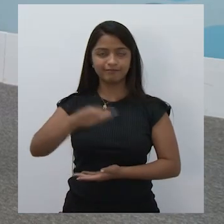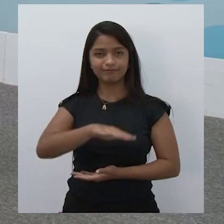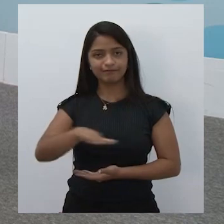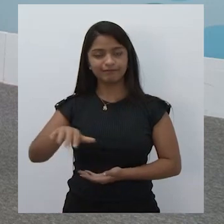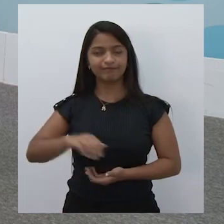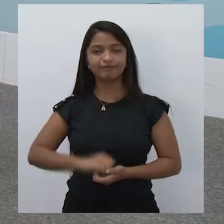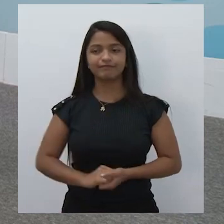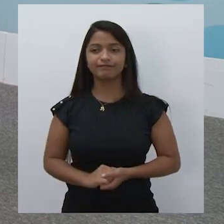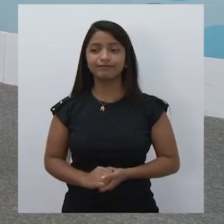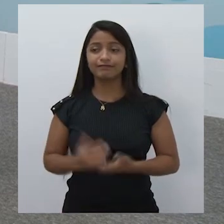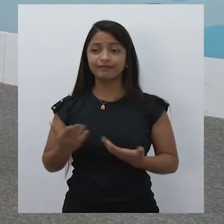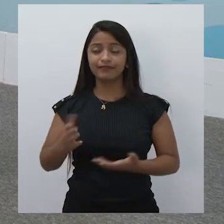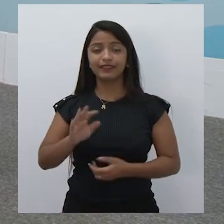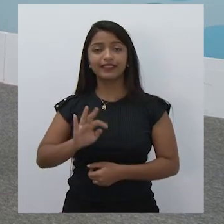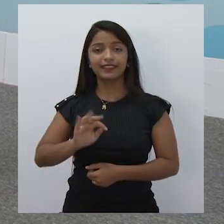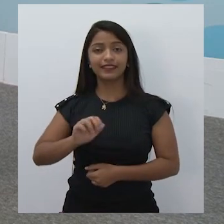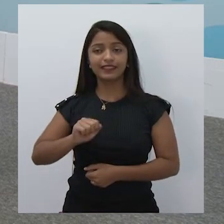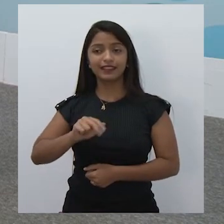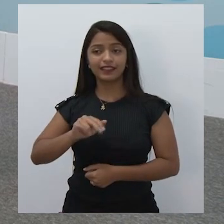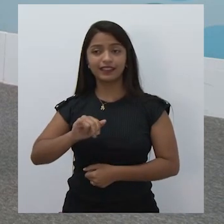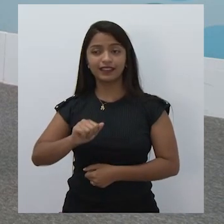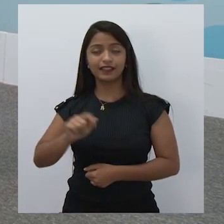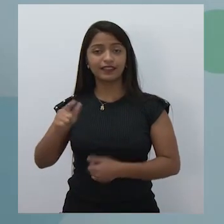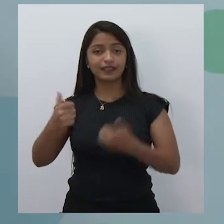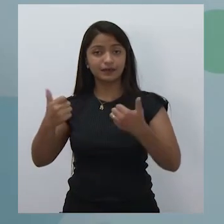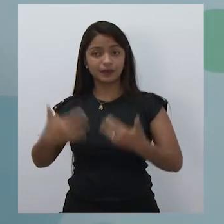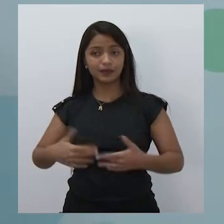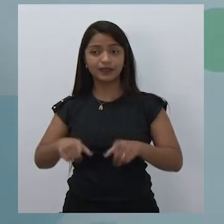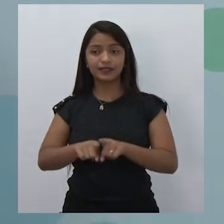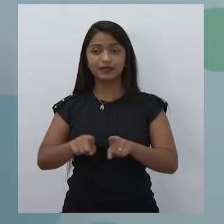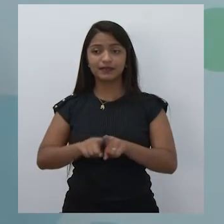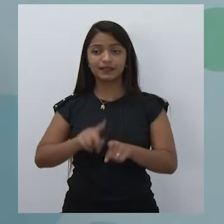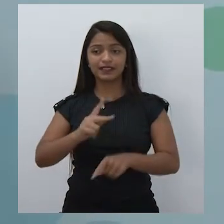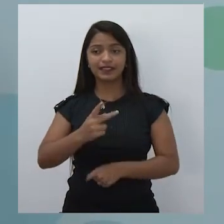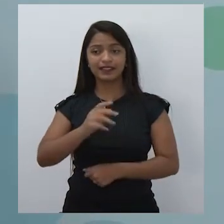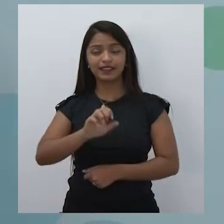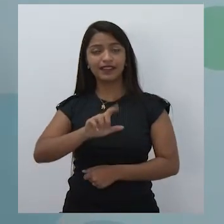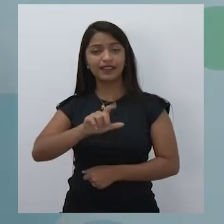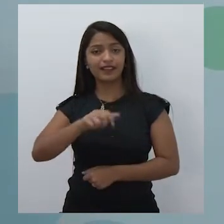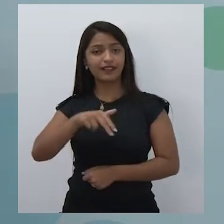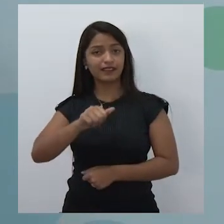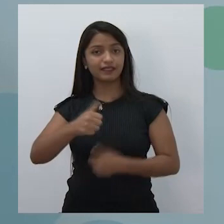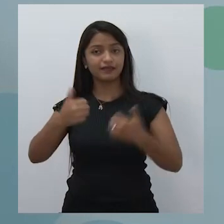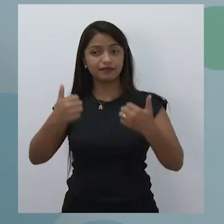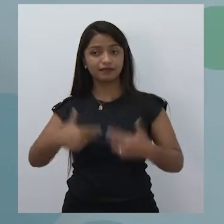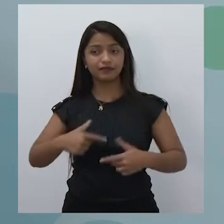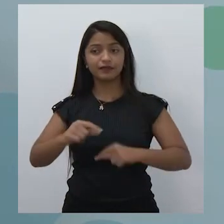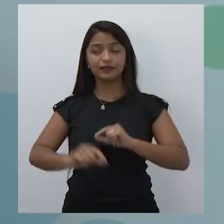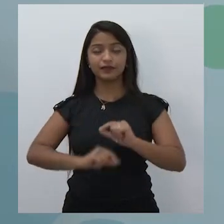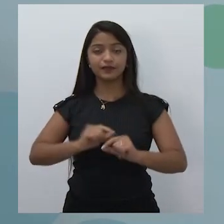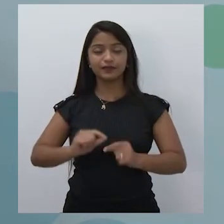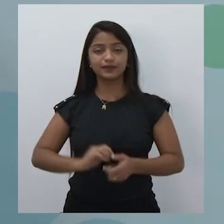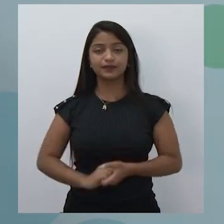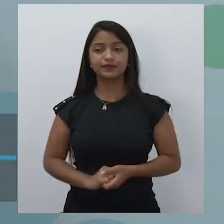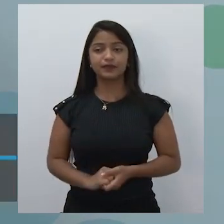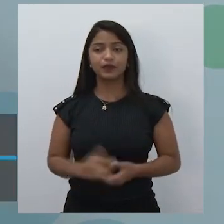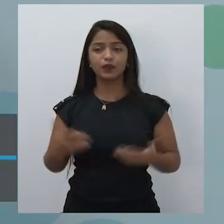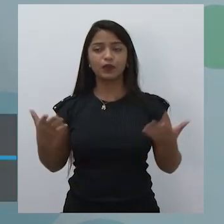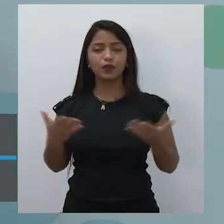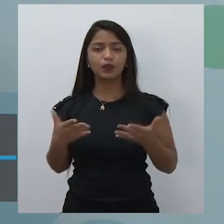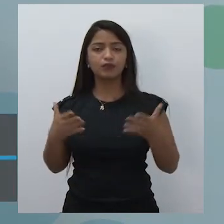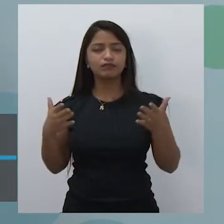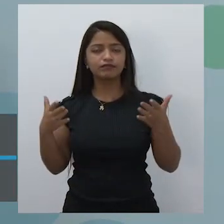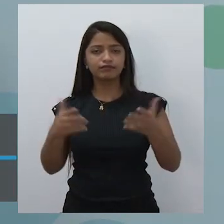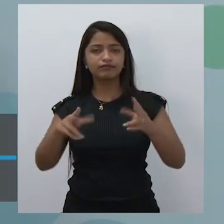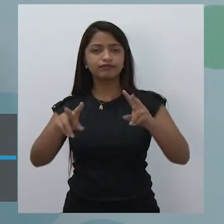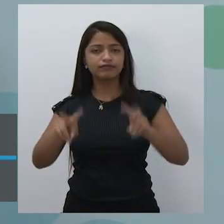Como a Tânia falou e a Helena antecipou, nós trataremos das questões sobre